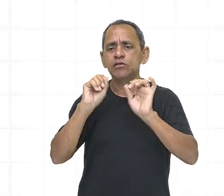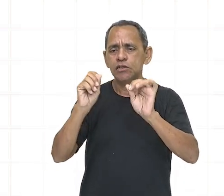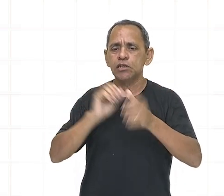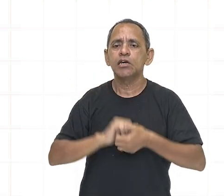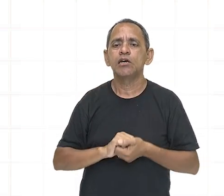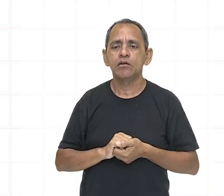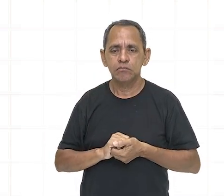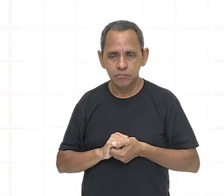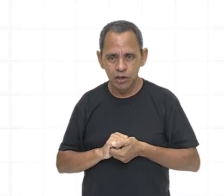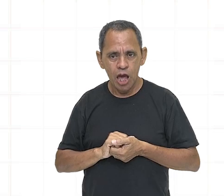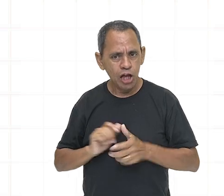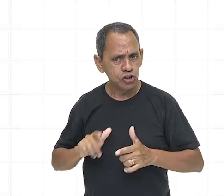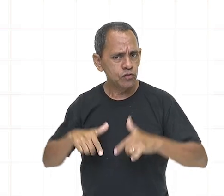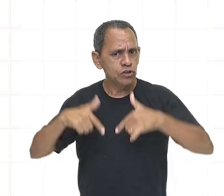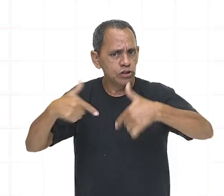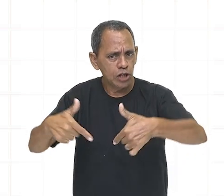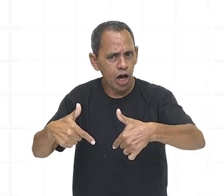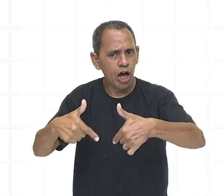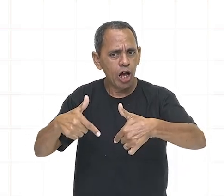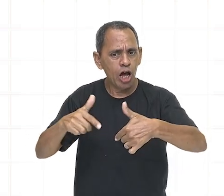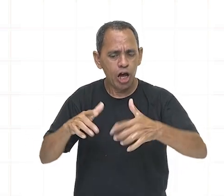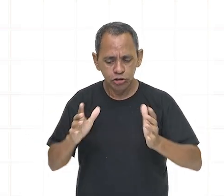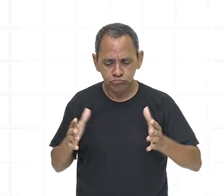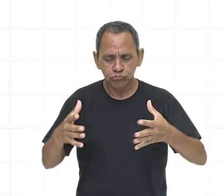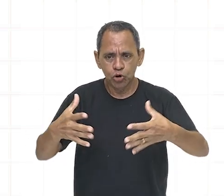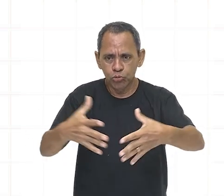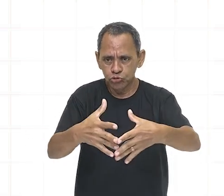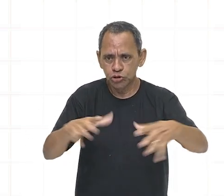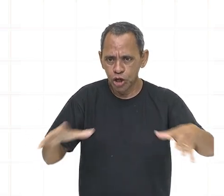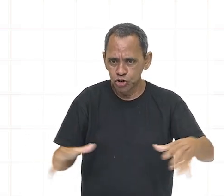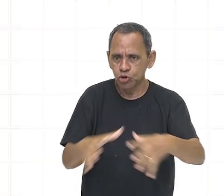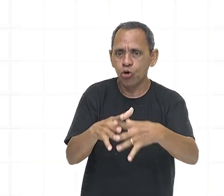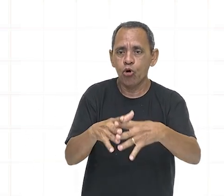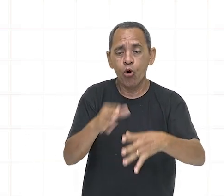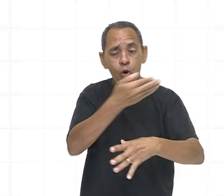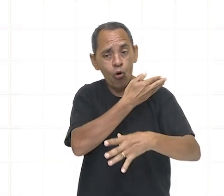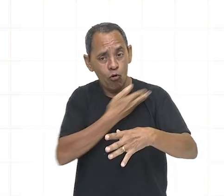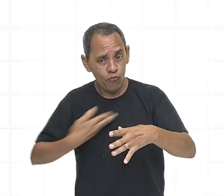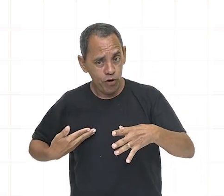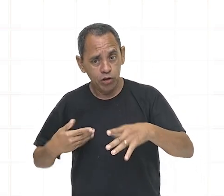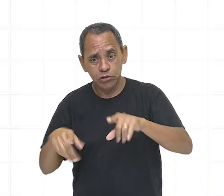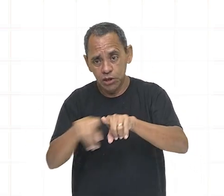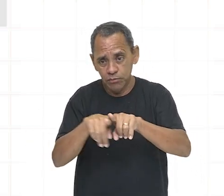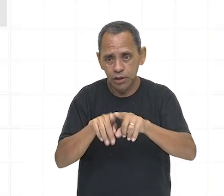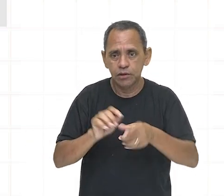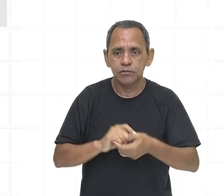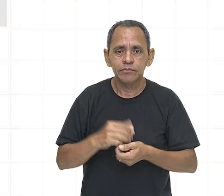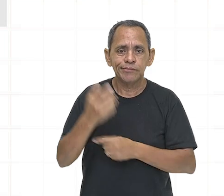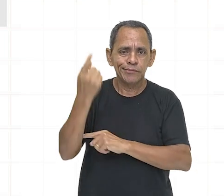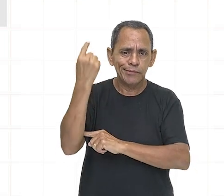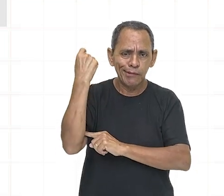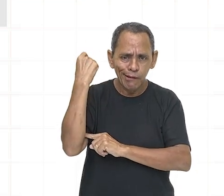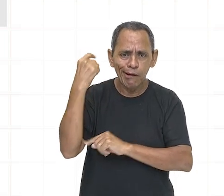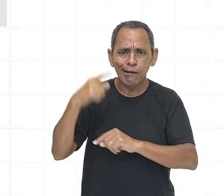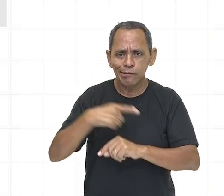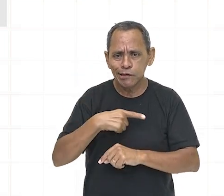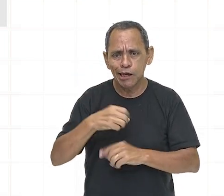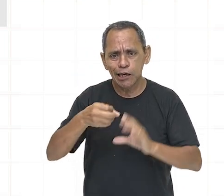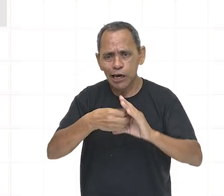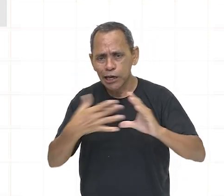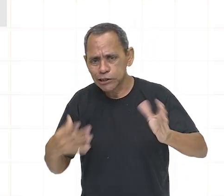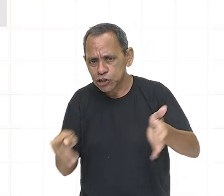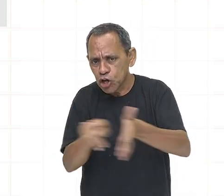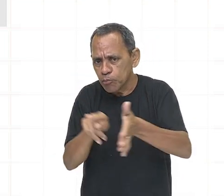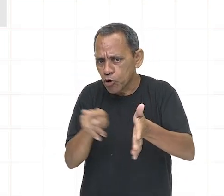a comunidade ou o Estado, ok? Então, na Antiguidade, né, vai ter essas